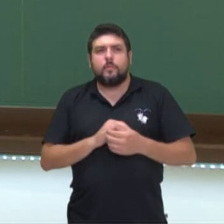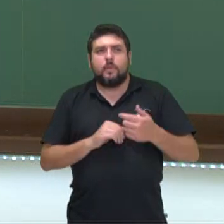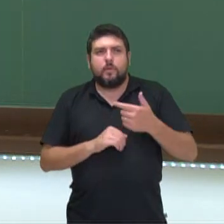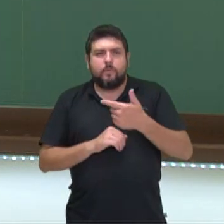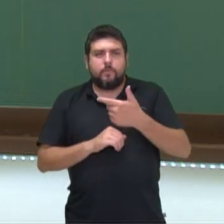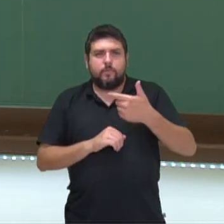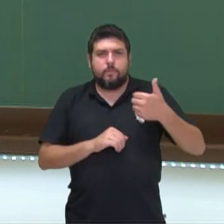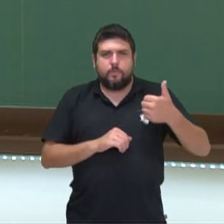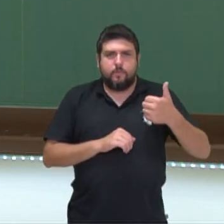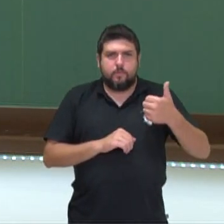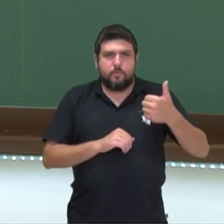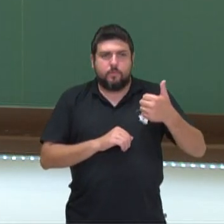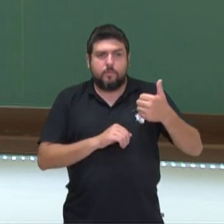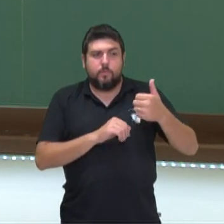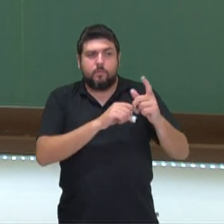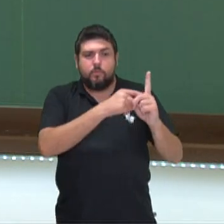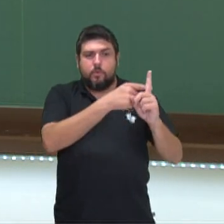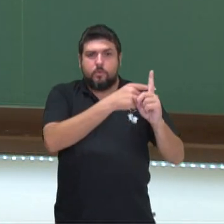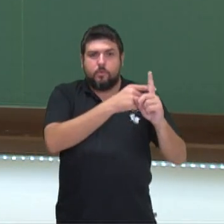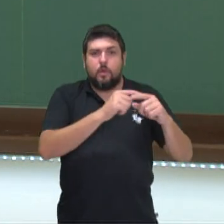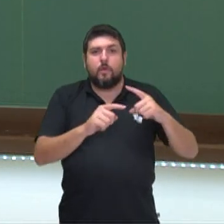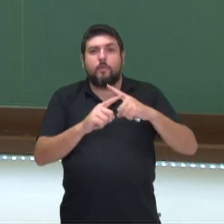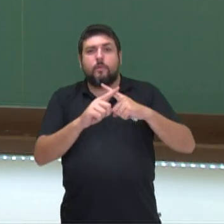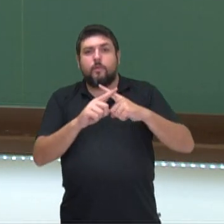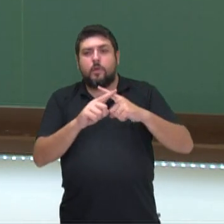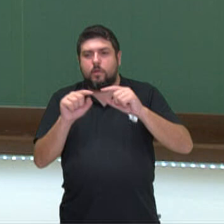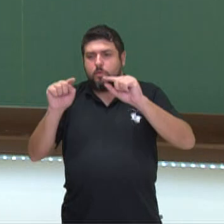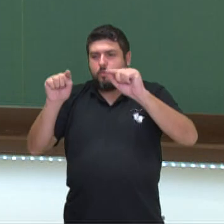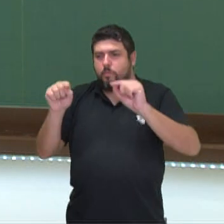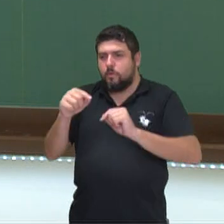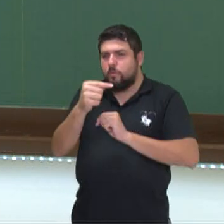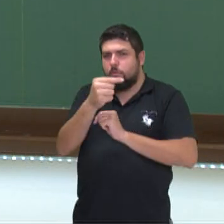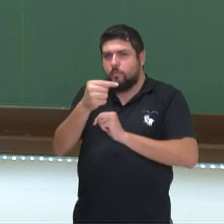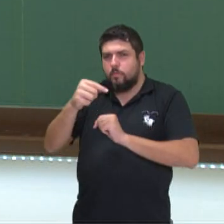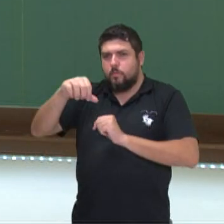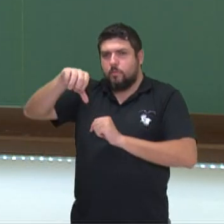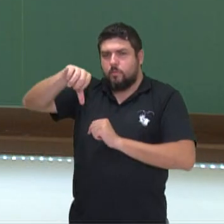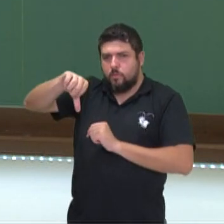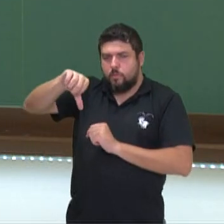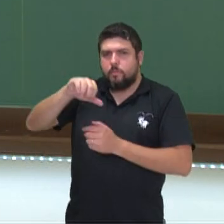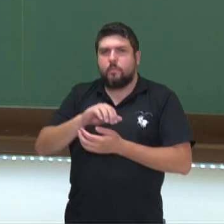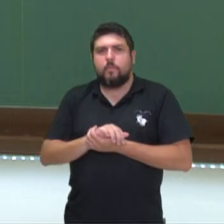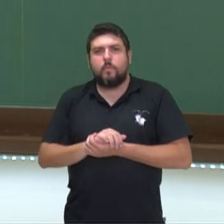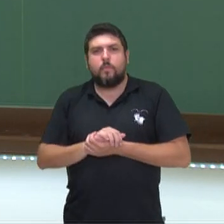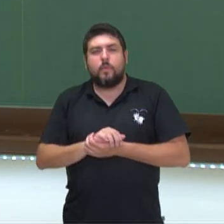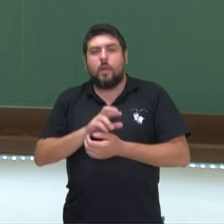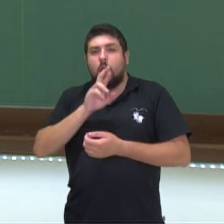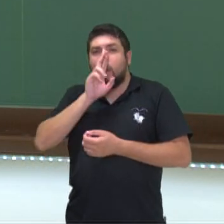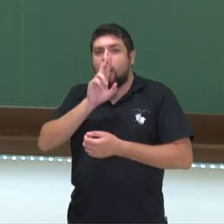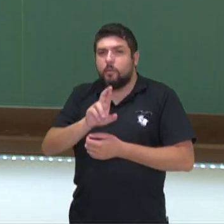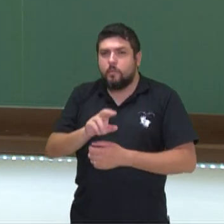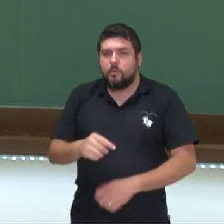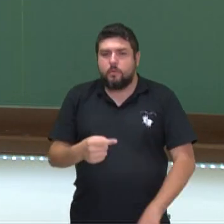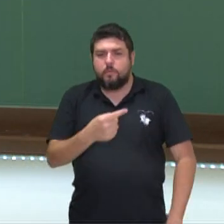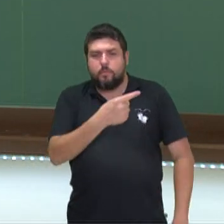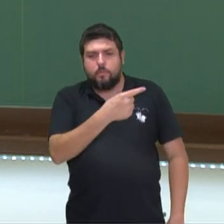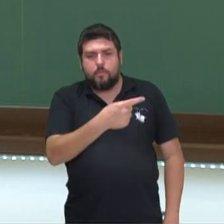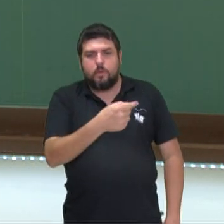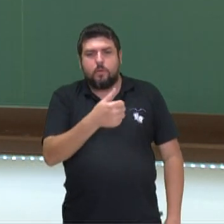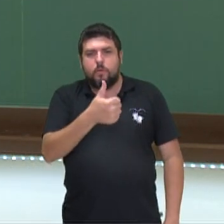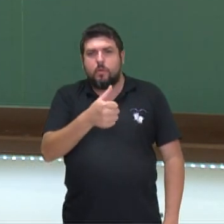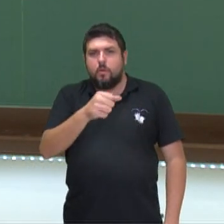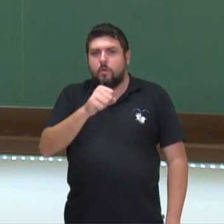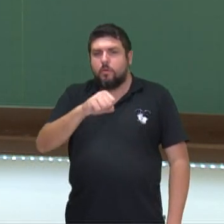vezes 9 negativo. Se eu for fazer essa multiplicação, ela vai me dar menos 189. Então, o